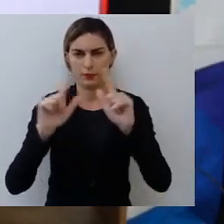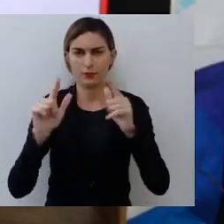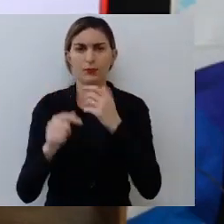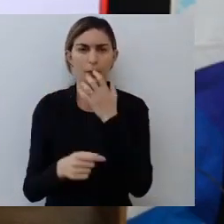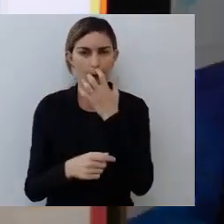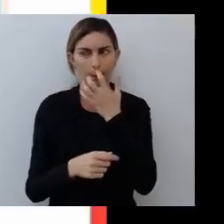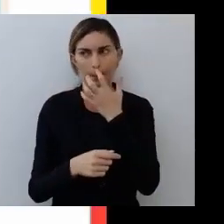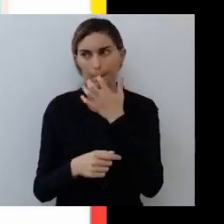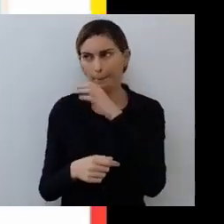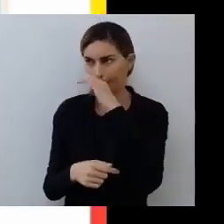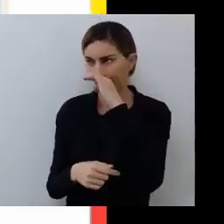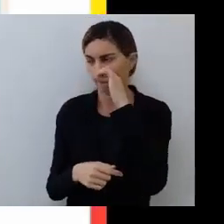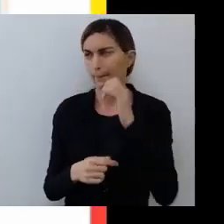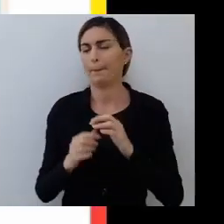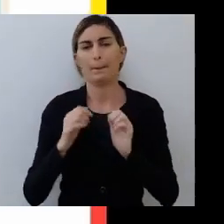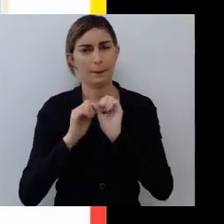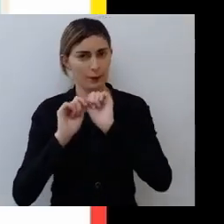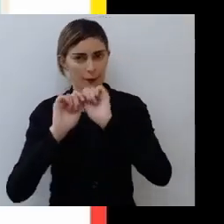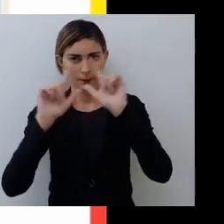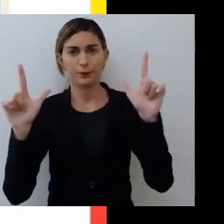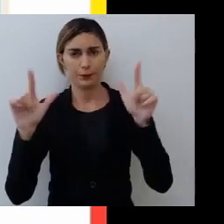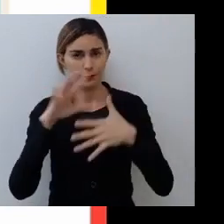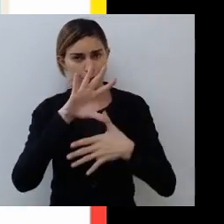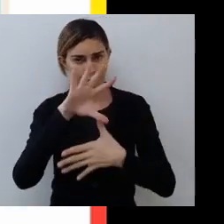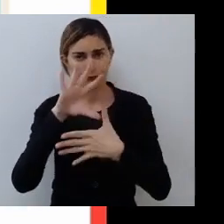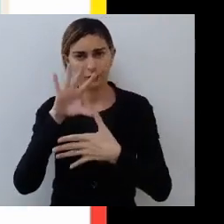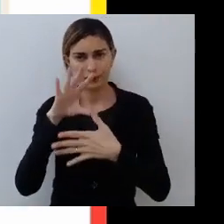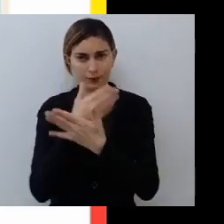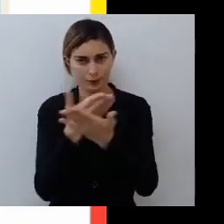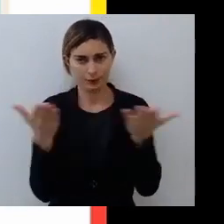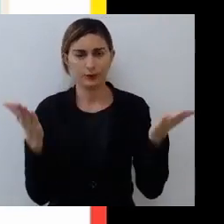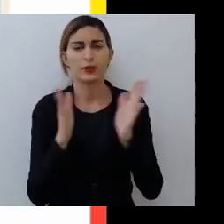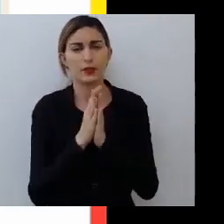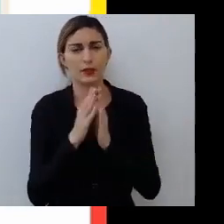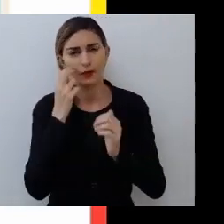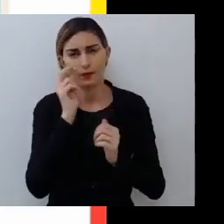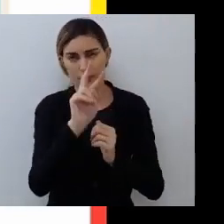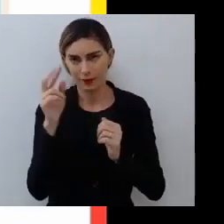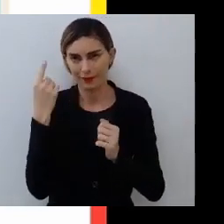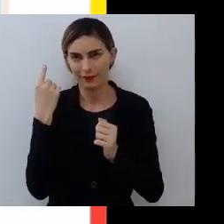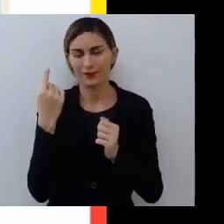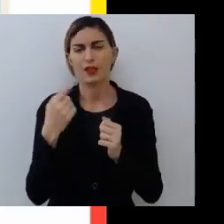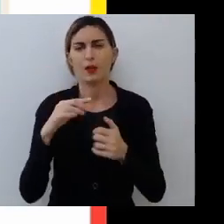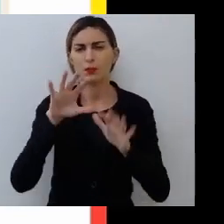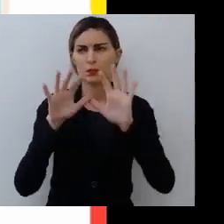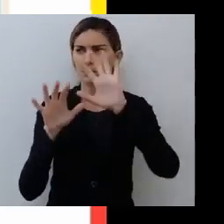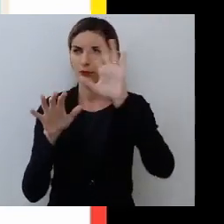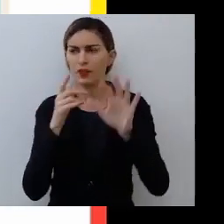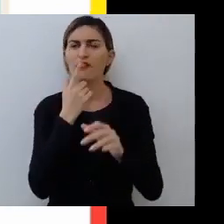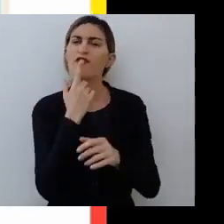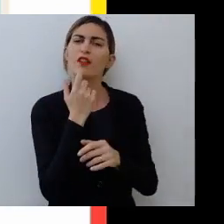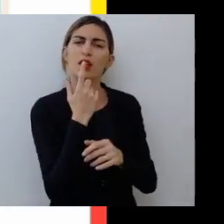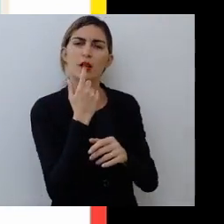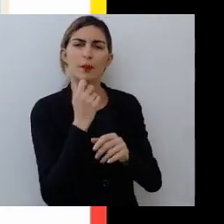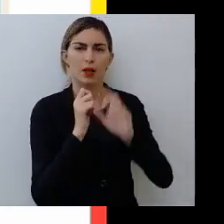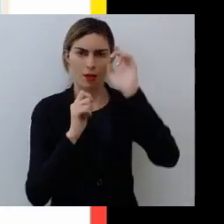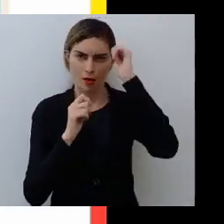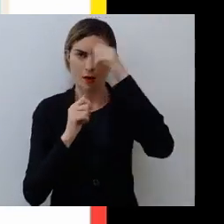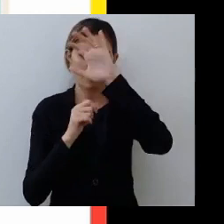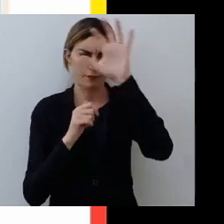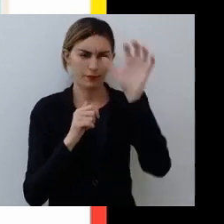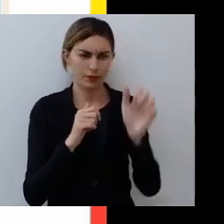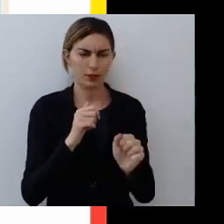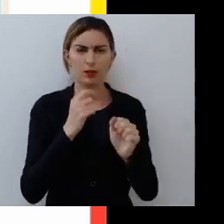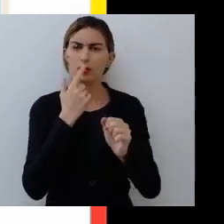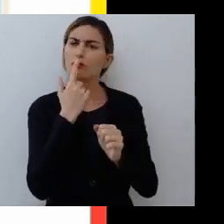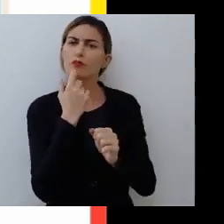favor. Espero que fique bem visível aí para vocês, tá? Você vê que essa parte em vermelho, na África, que está no